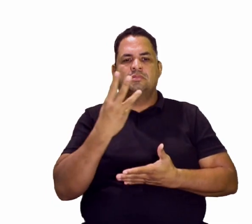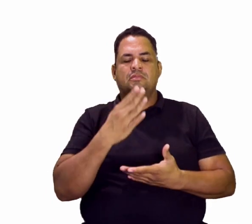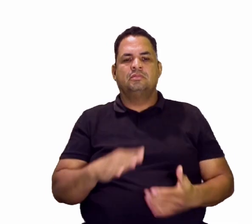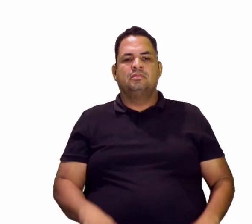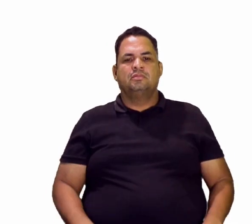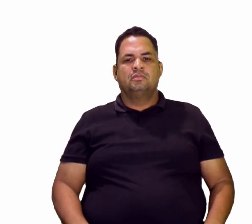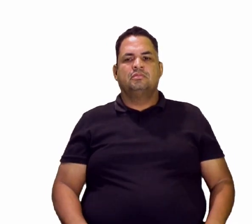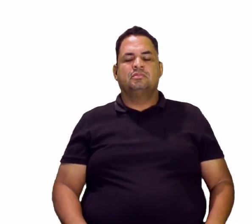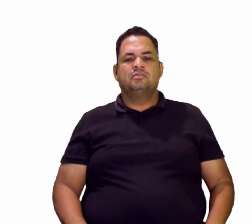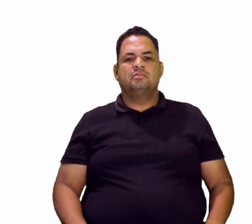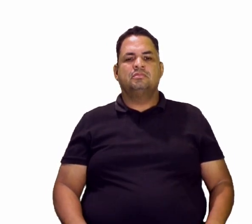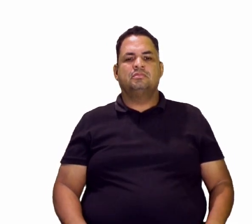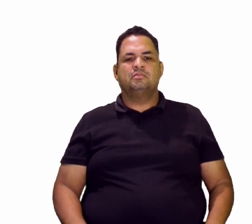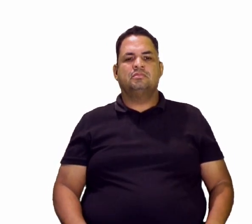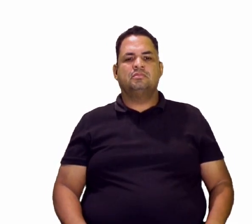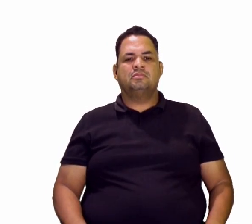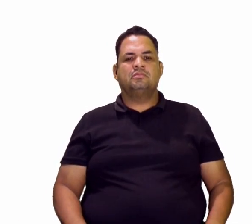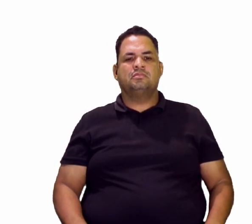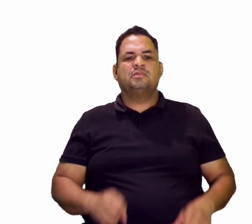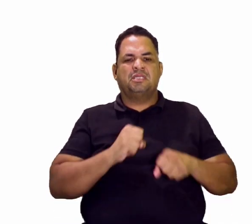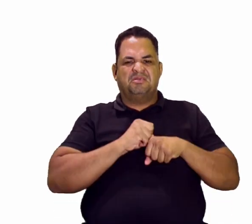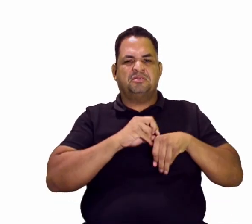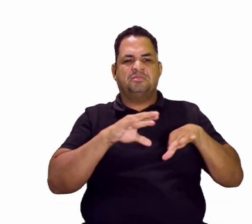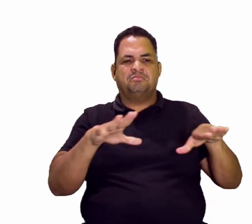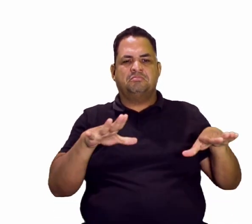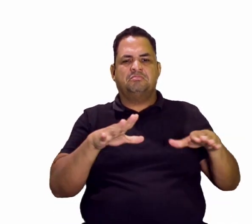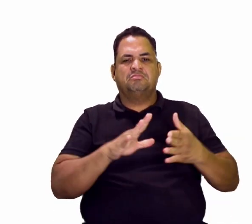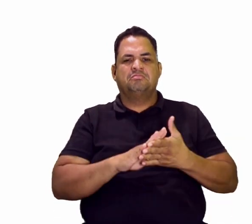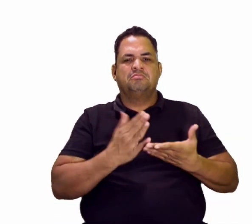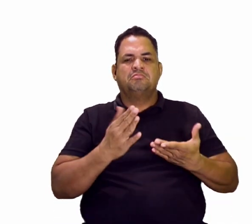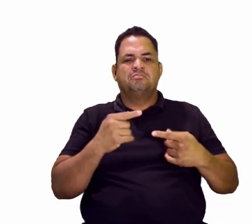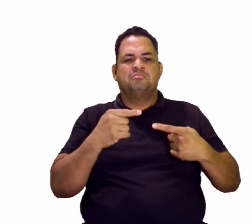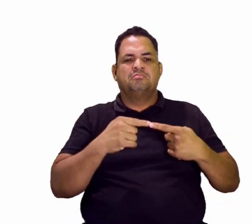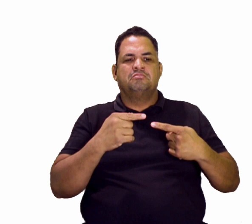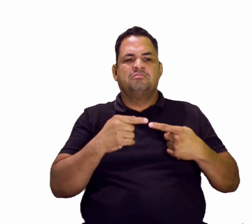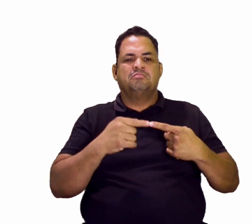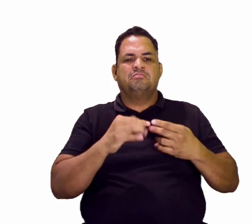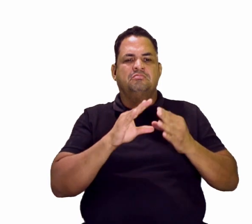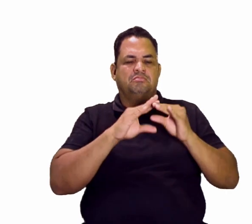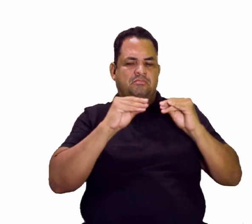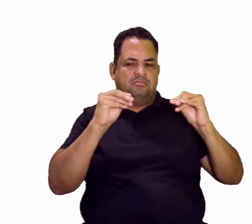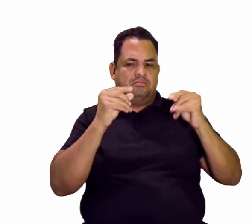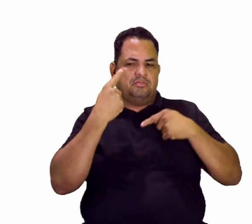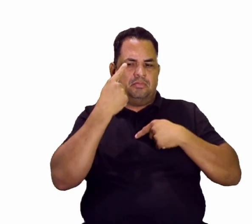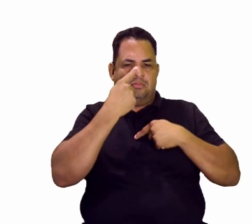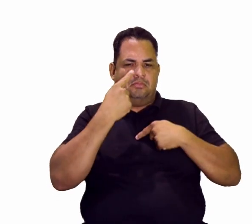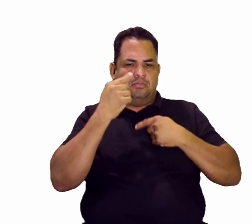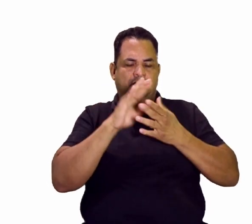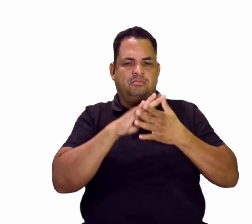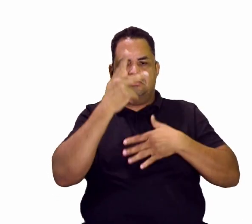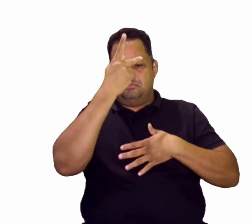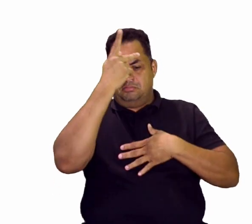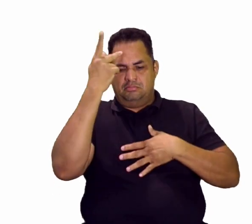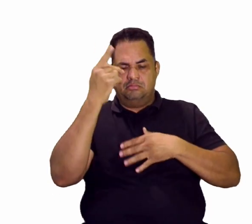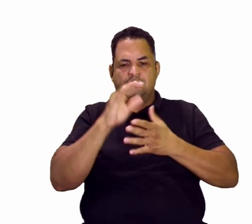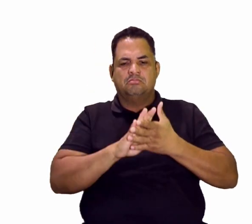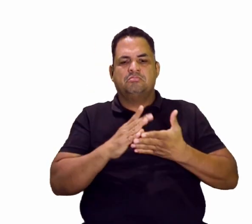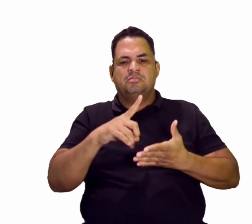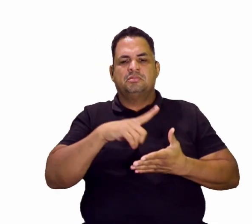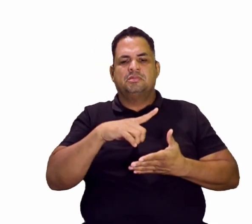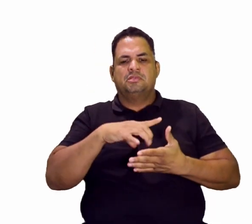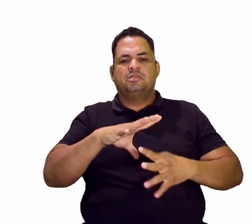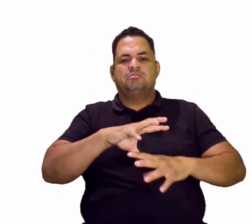aí. Ela é considerada extremamente contagiosa, sendo transmitida pelo contato com as secreções oculares da pessoa infectada. É